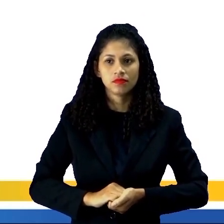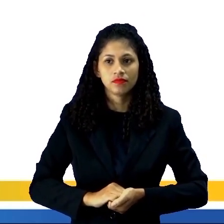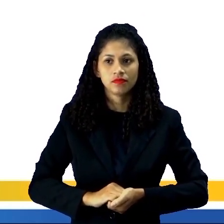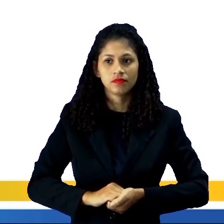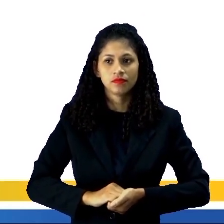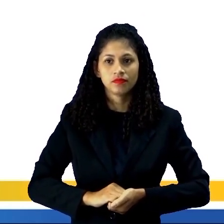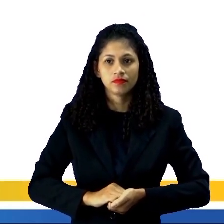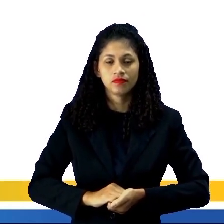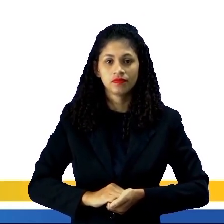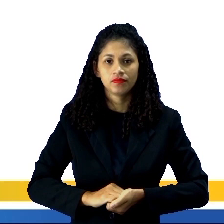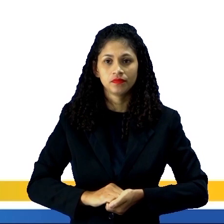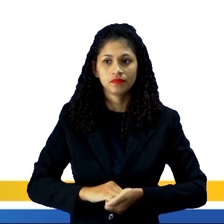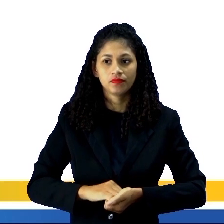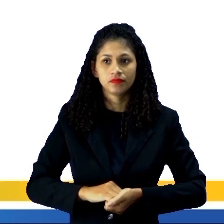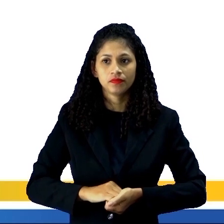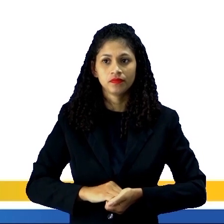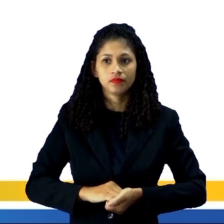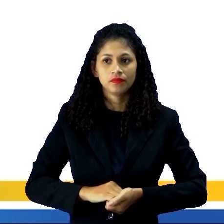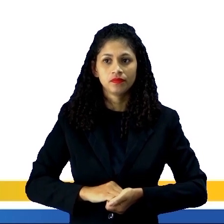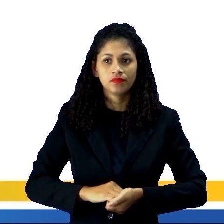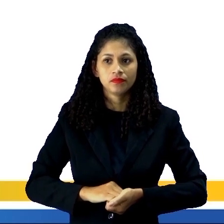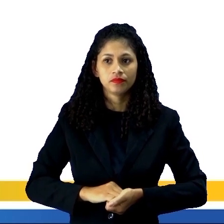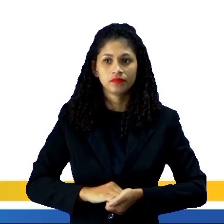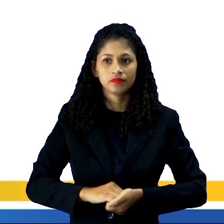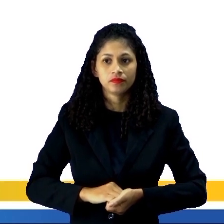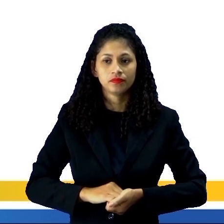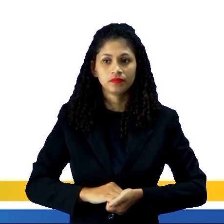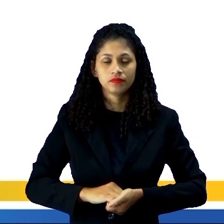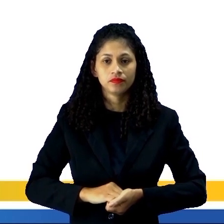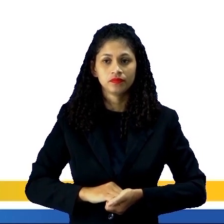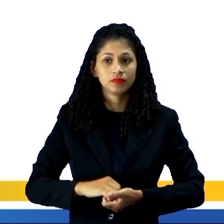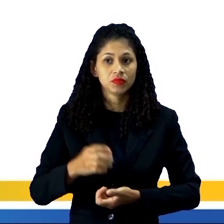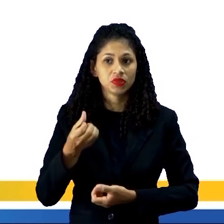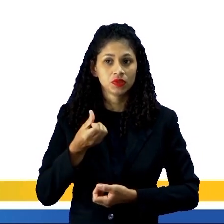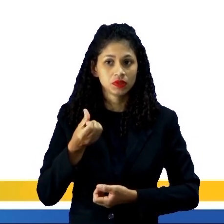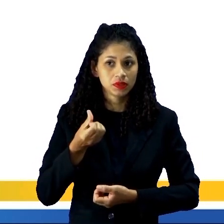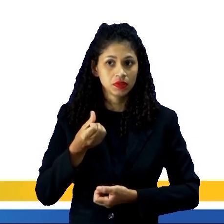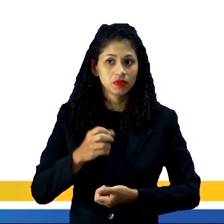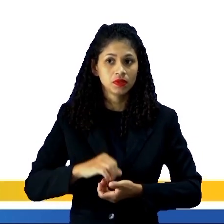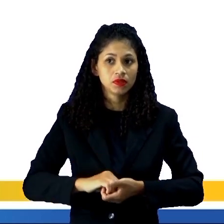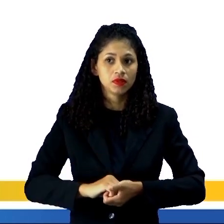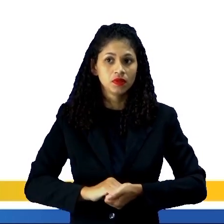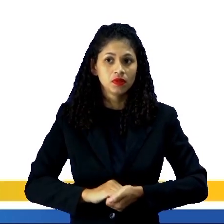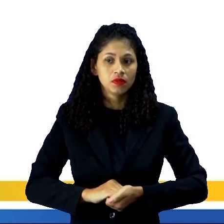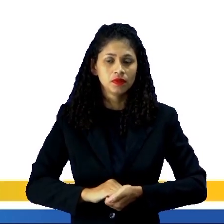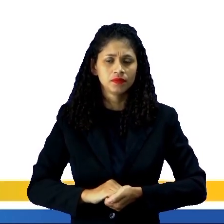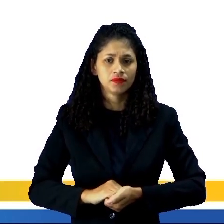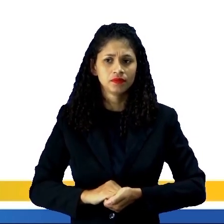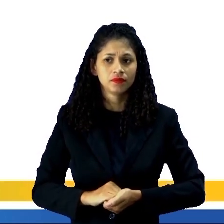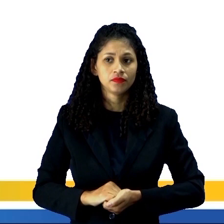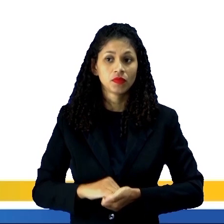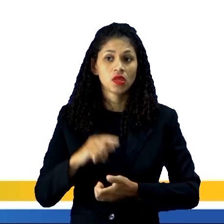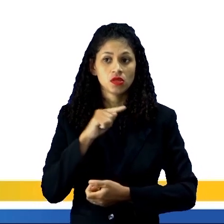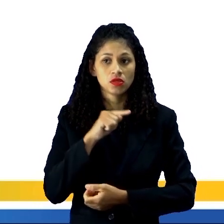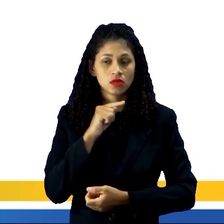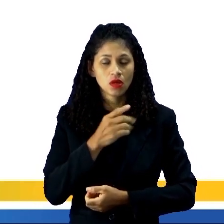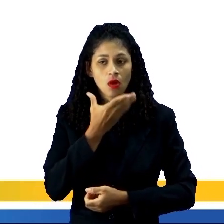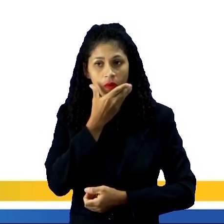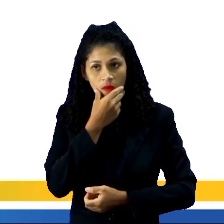This is the man is the most famous author ever, William Shakespeare. Este é o